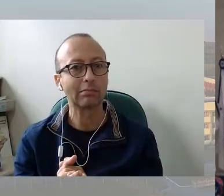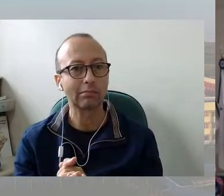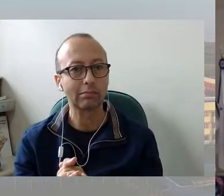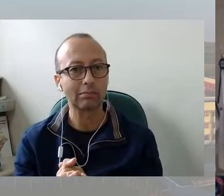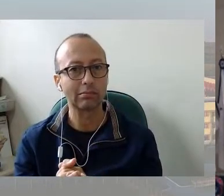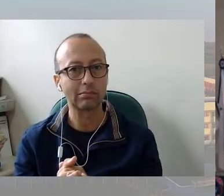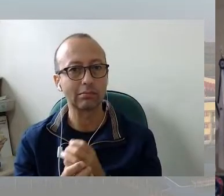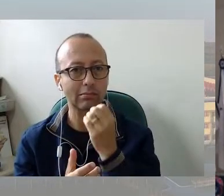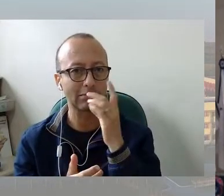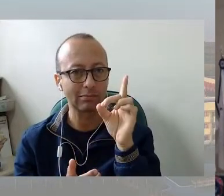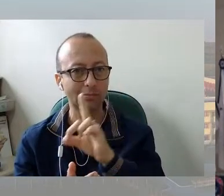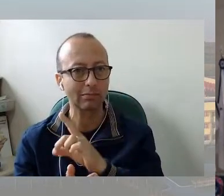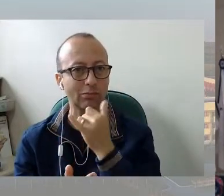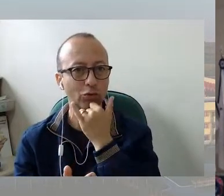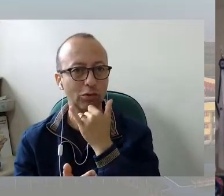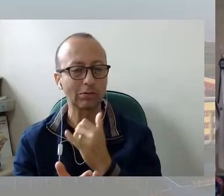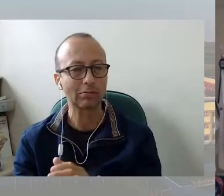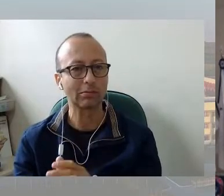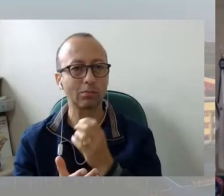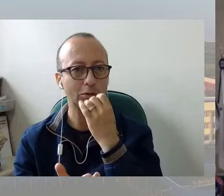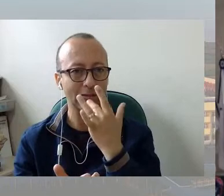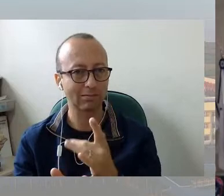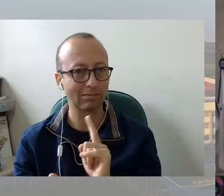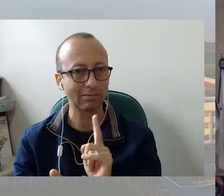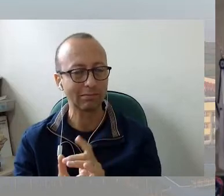Bom dia, desculpa.